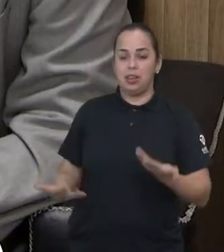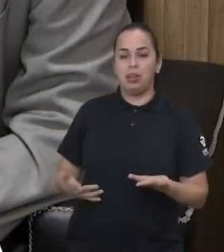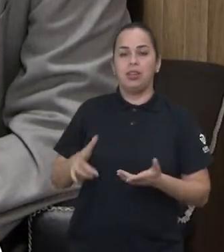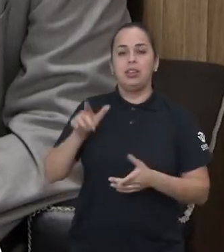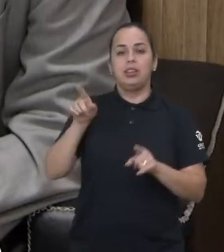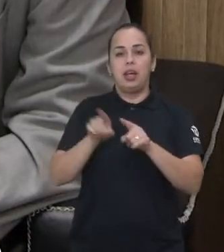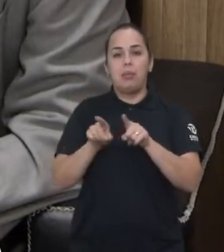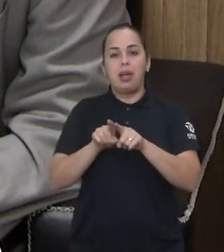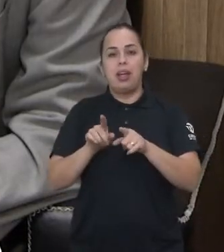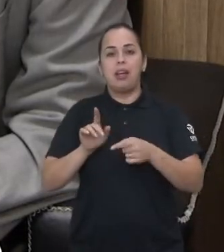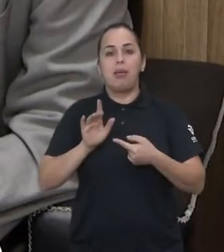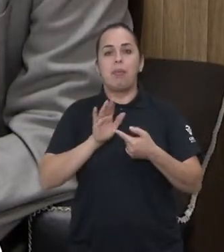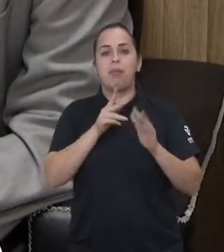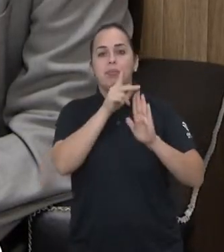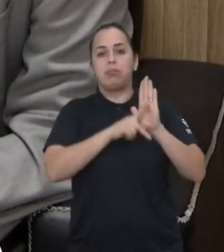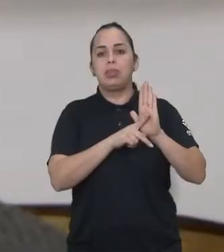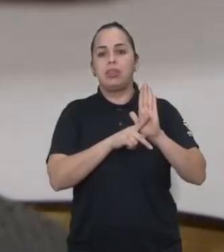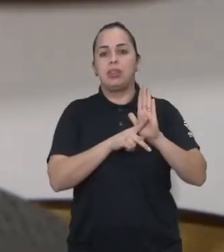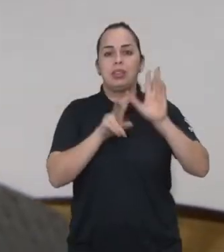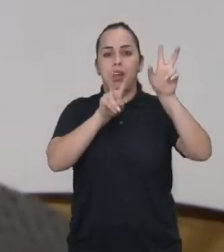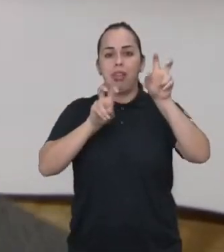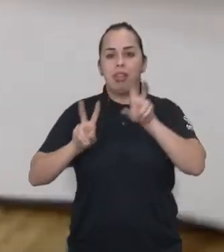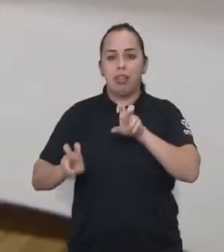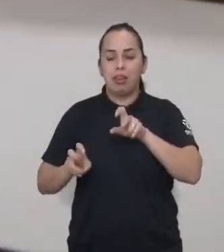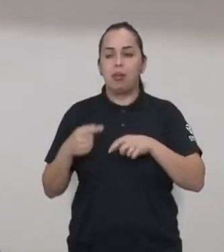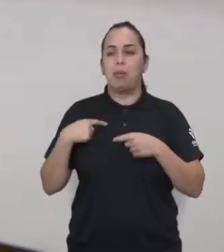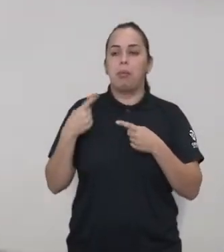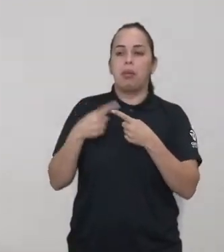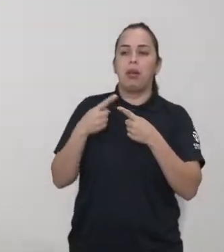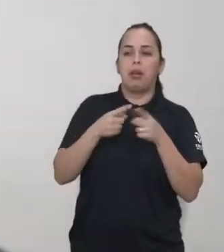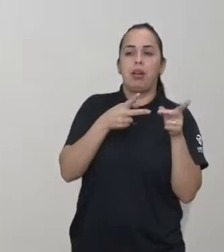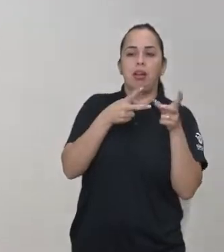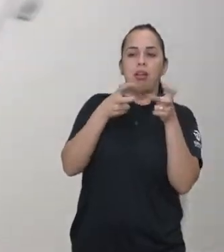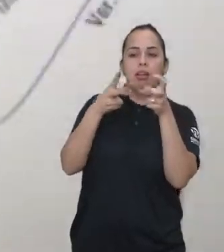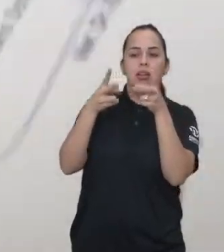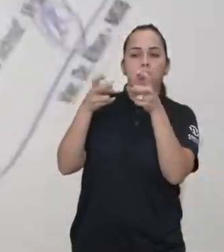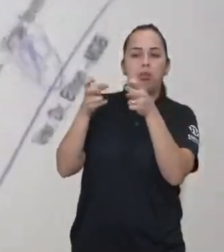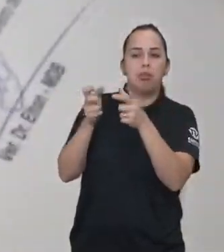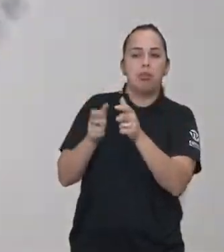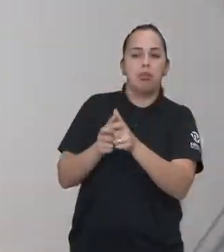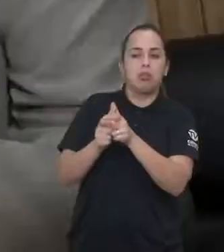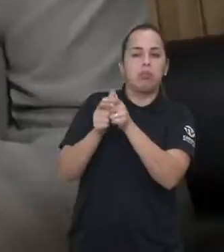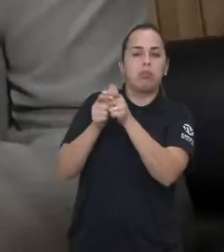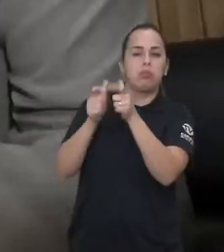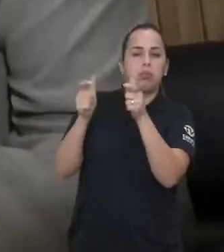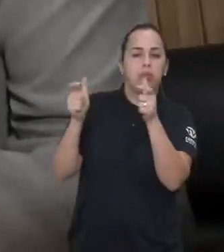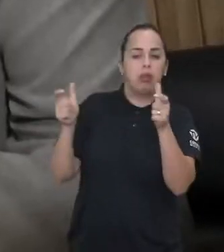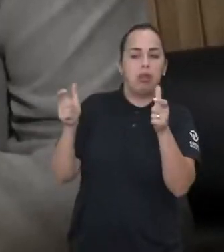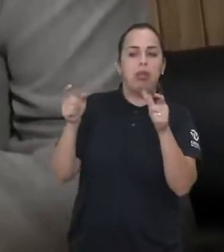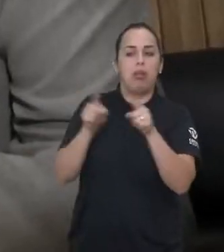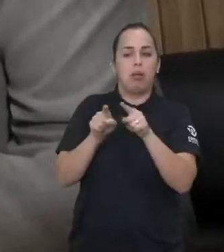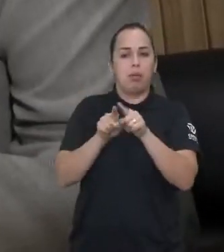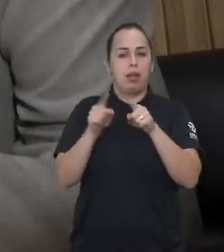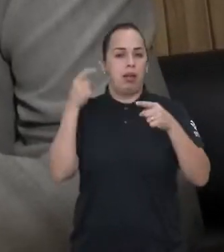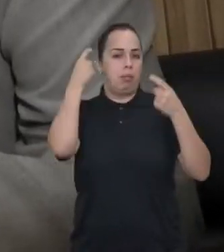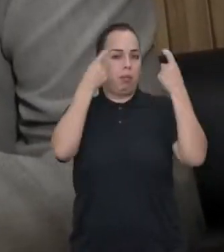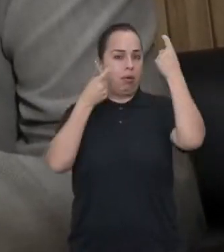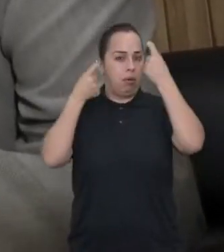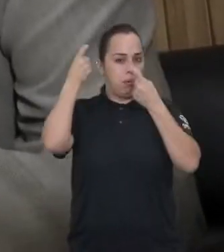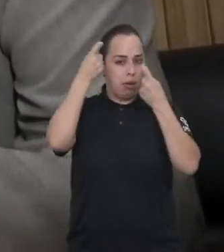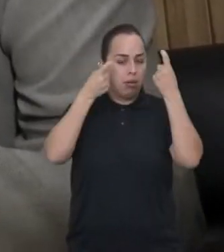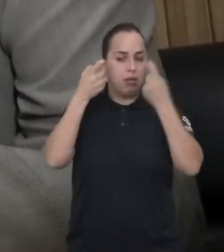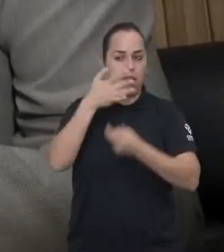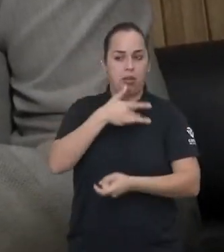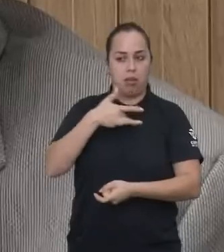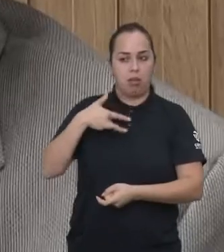o parlamentar destaca que o projeto foi criado ao observar o crescimento das ocorrências e a preocupação sobre a saúde